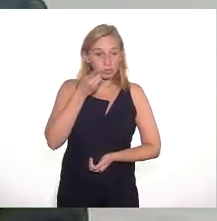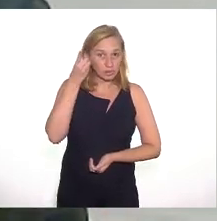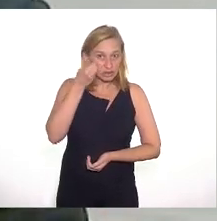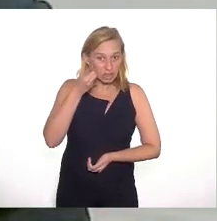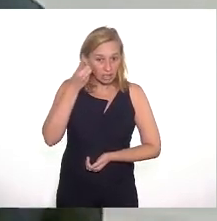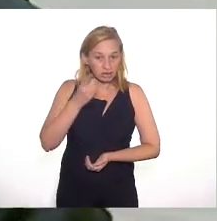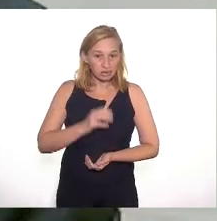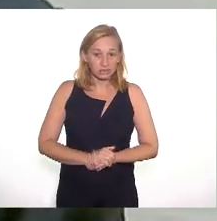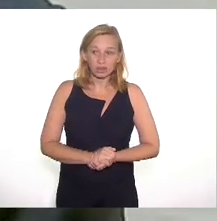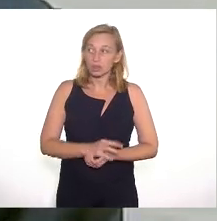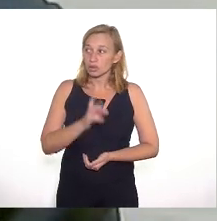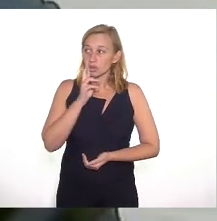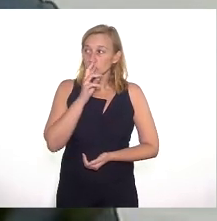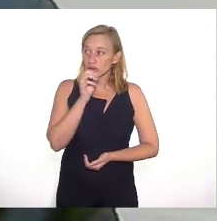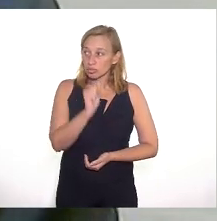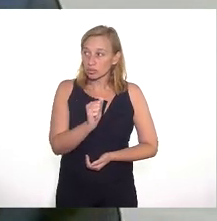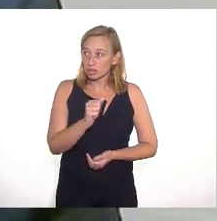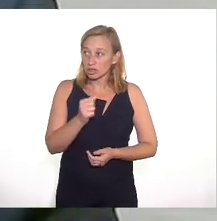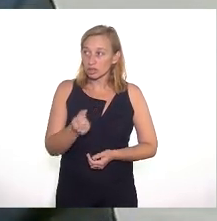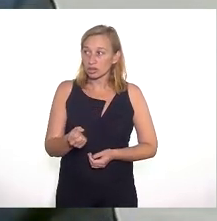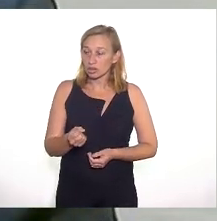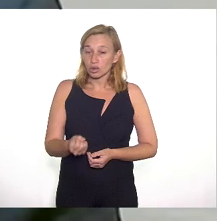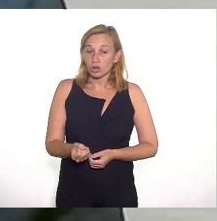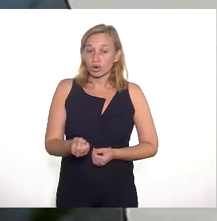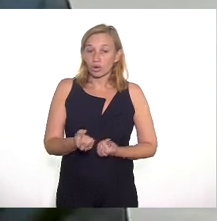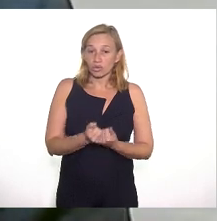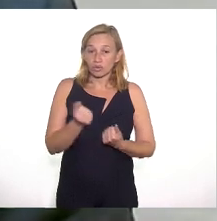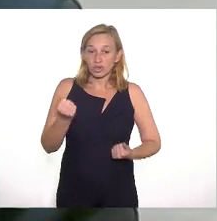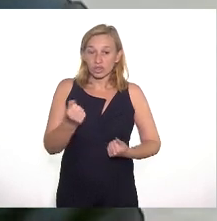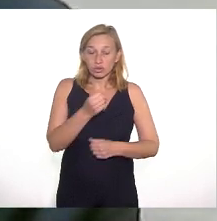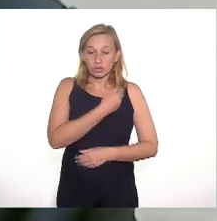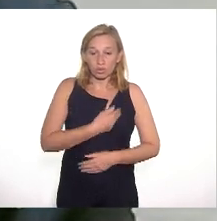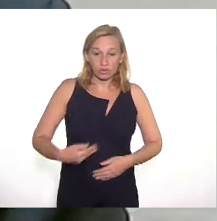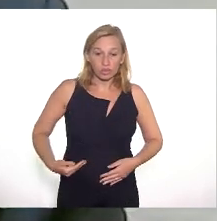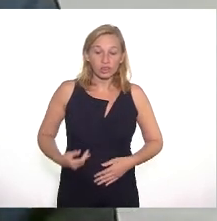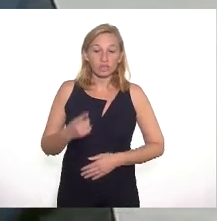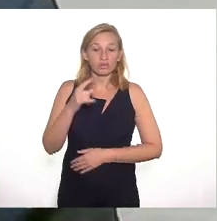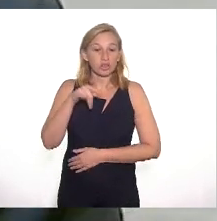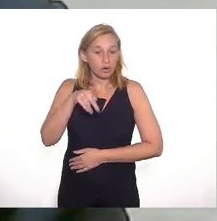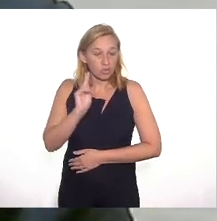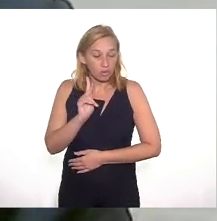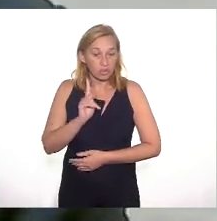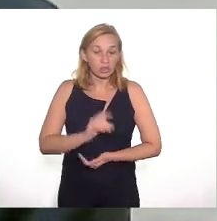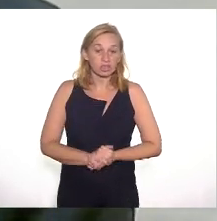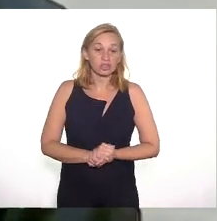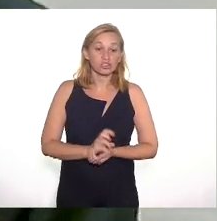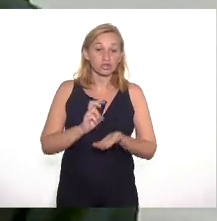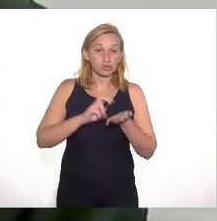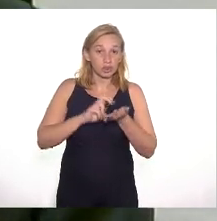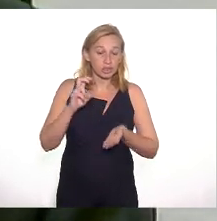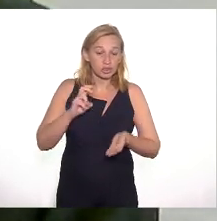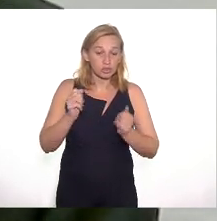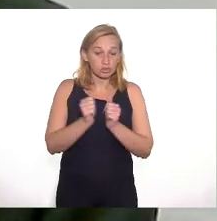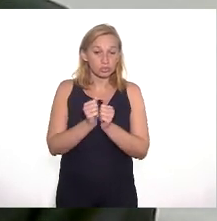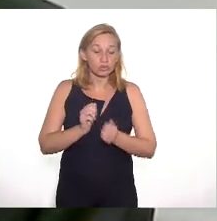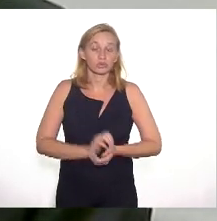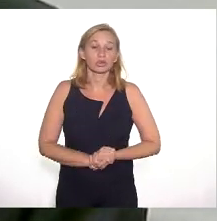pouco o deputado Rodrigo Amorim, vice-líder do governo, deputado Alexandre Knoploch, deputado Eurico Júnior, estivemos juntos pela manhã